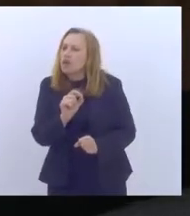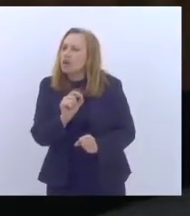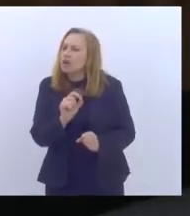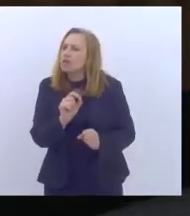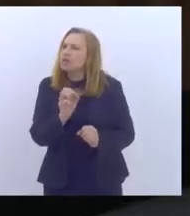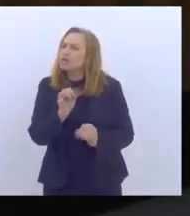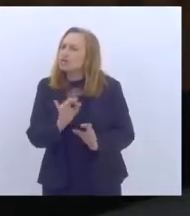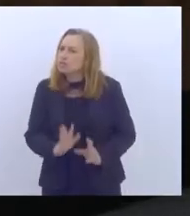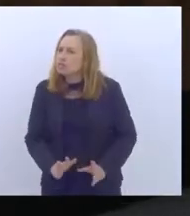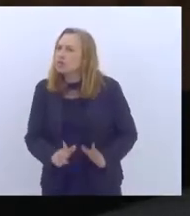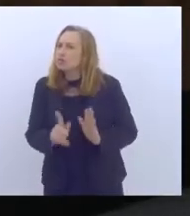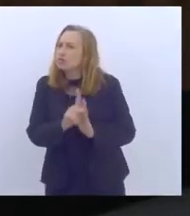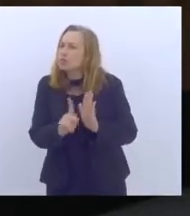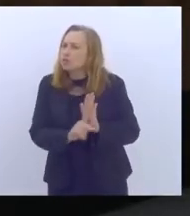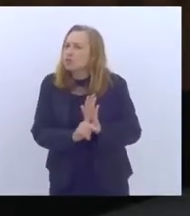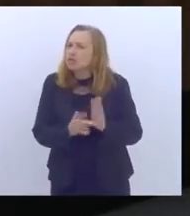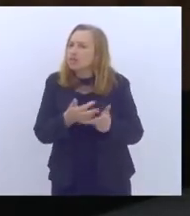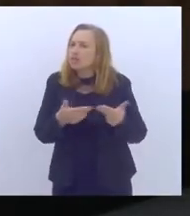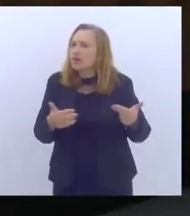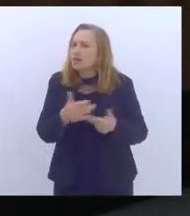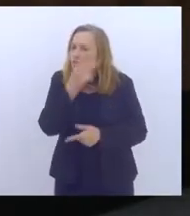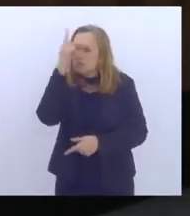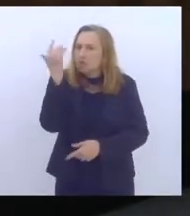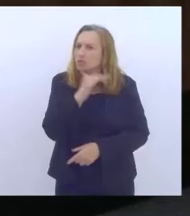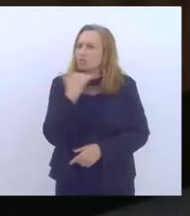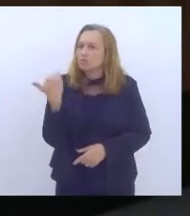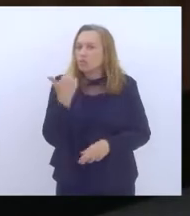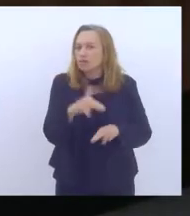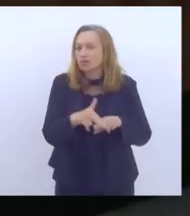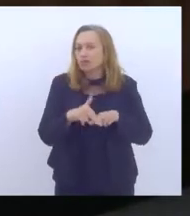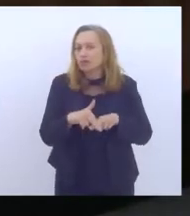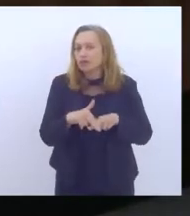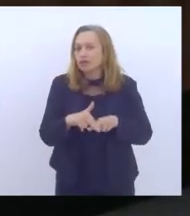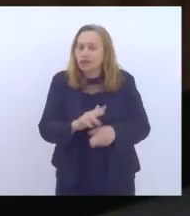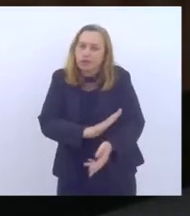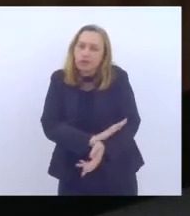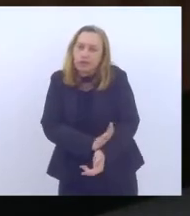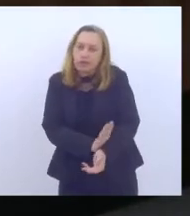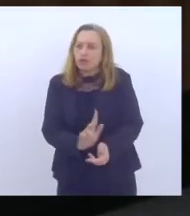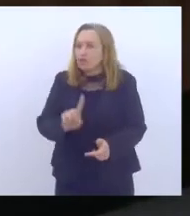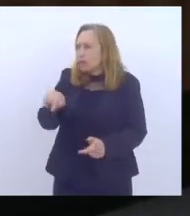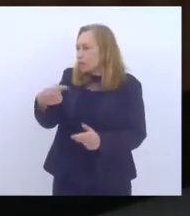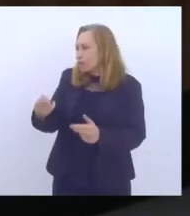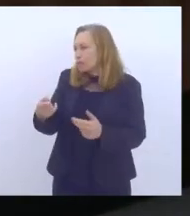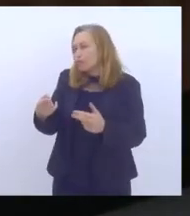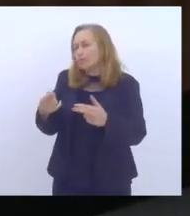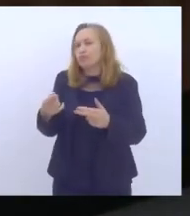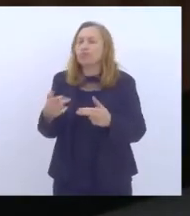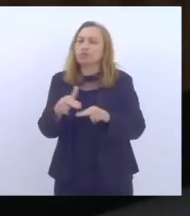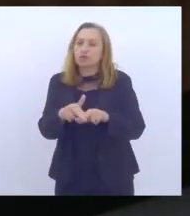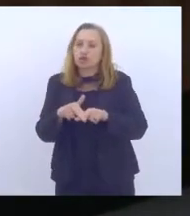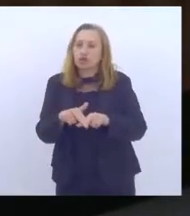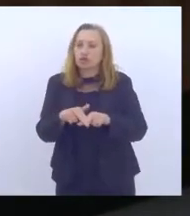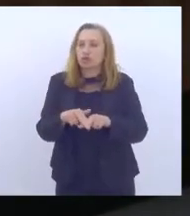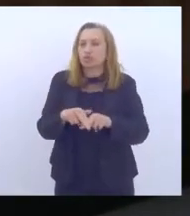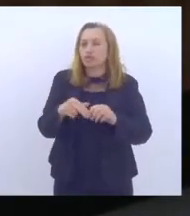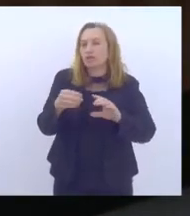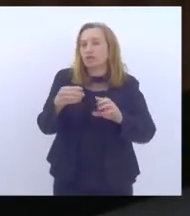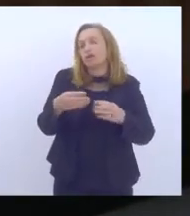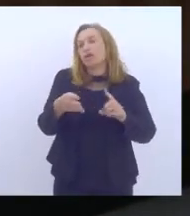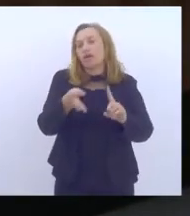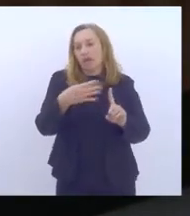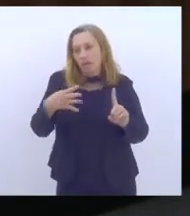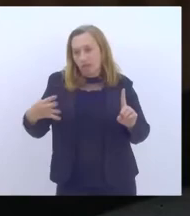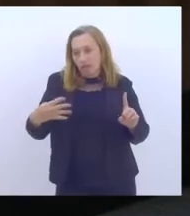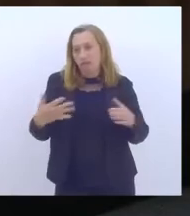projeto várias pessoas são assassinadas por causa do racismo outras causas ligadas a LGBT FOB